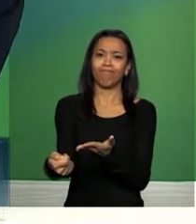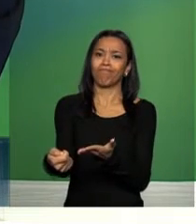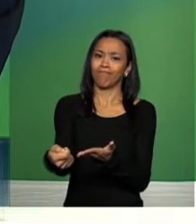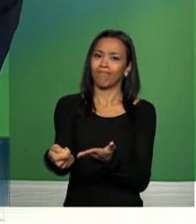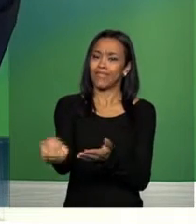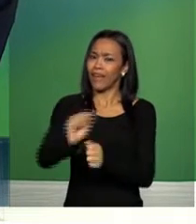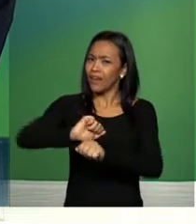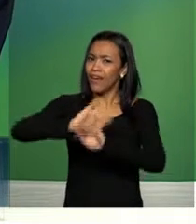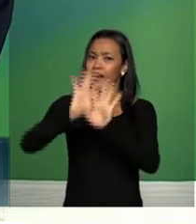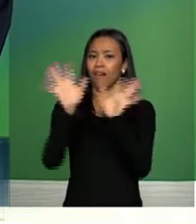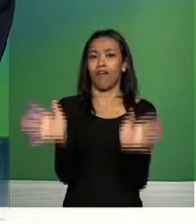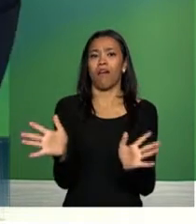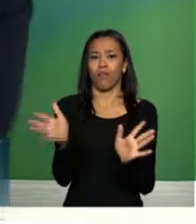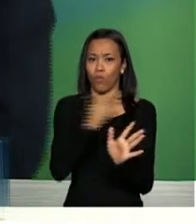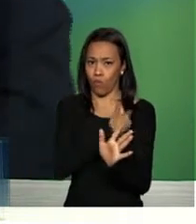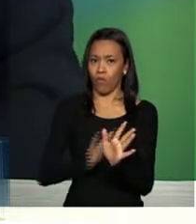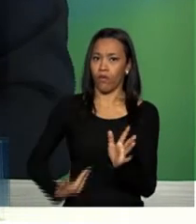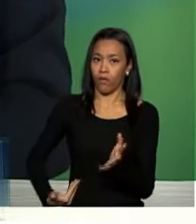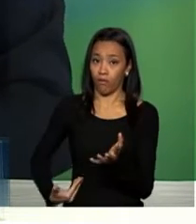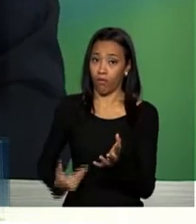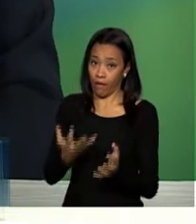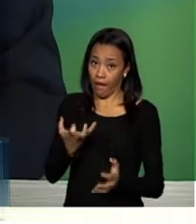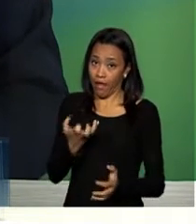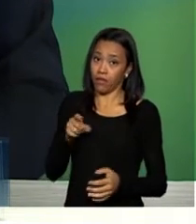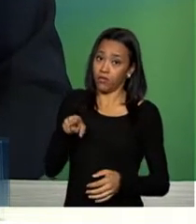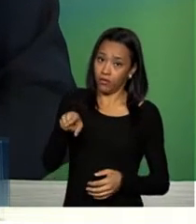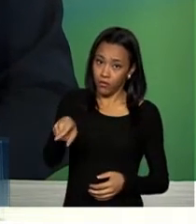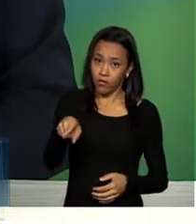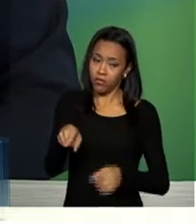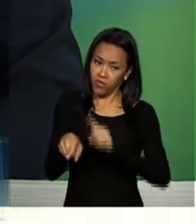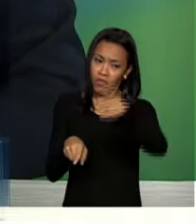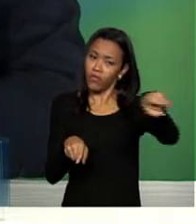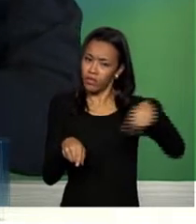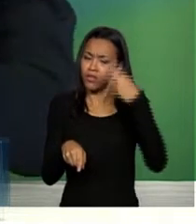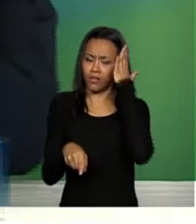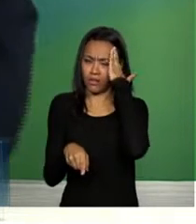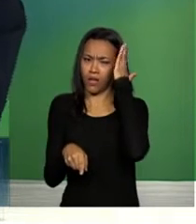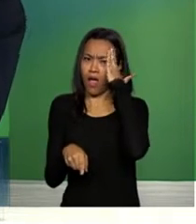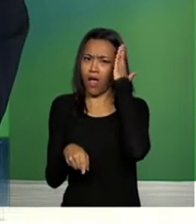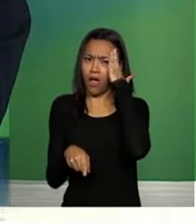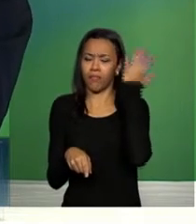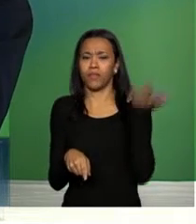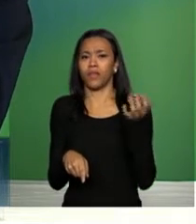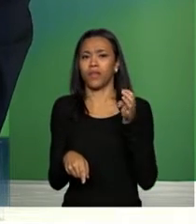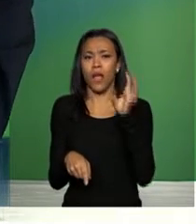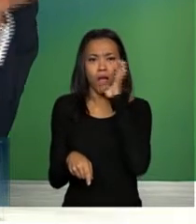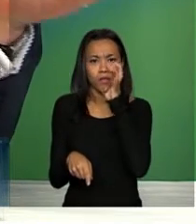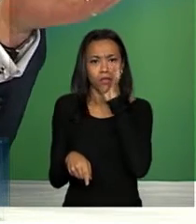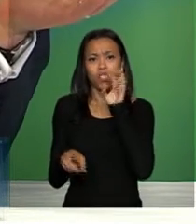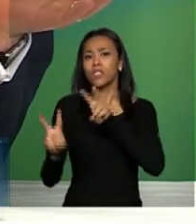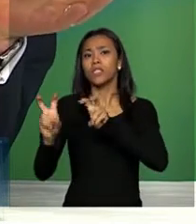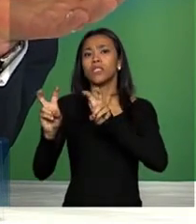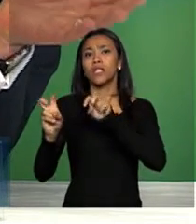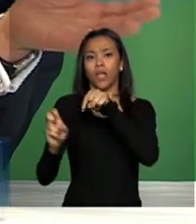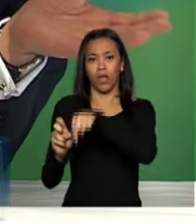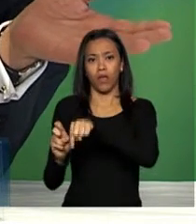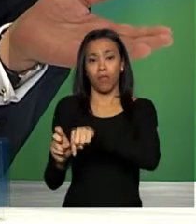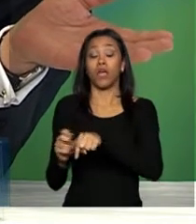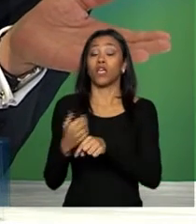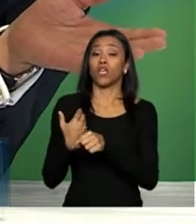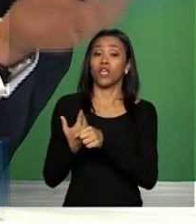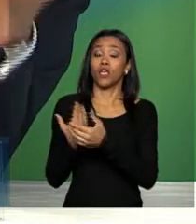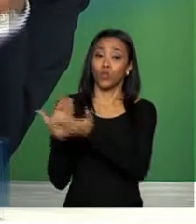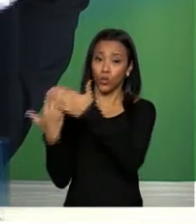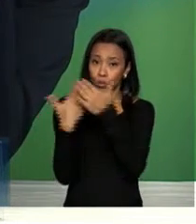muito clara pelo governo, e vocês sabem, vocês que acompanham de perto esse assunto, que os estudos já vêm